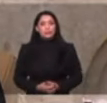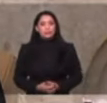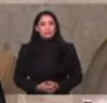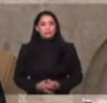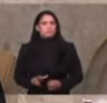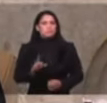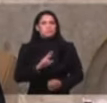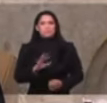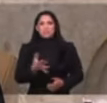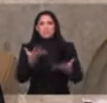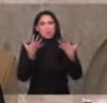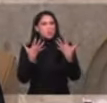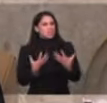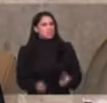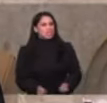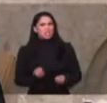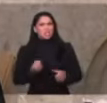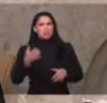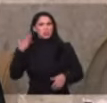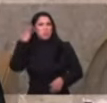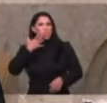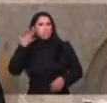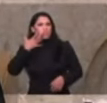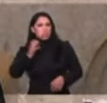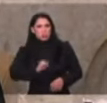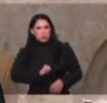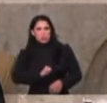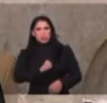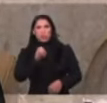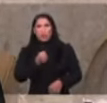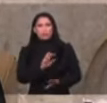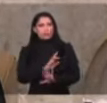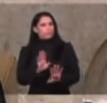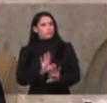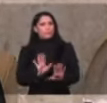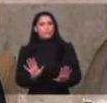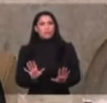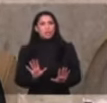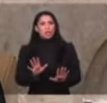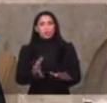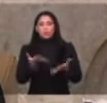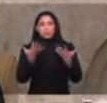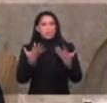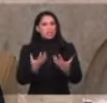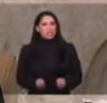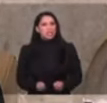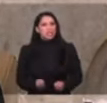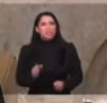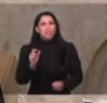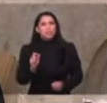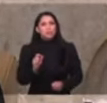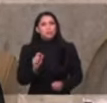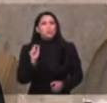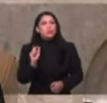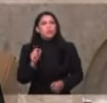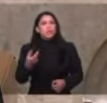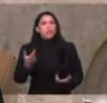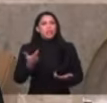aos discursos de ódio e repúdio a práticas de